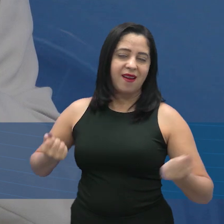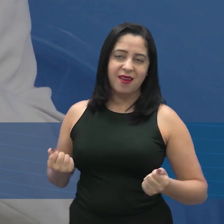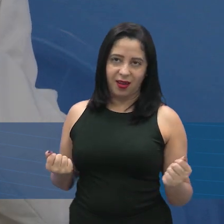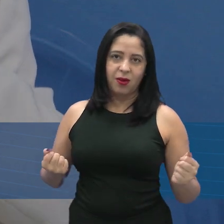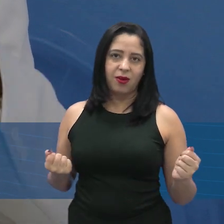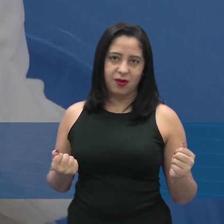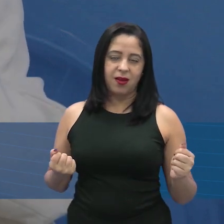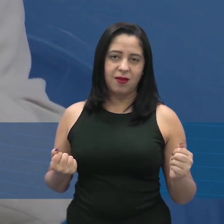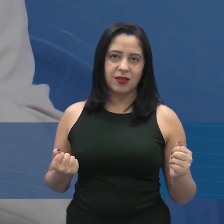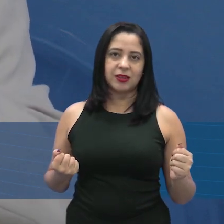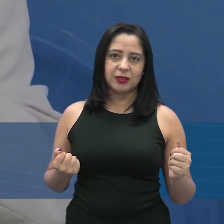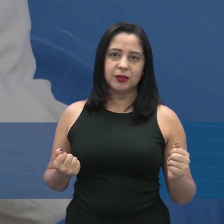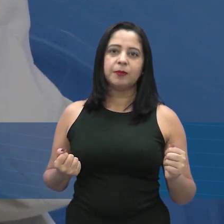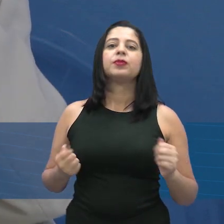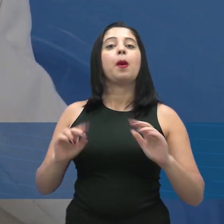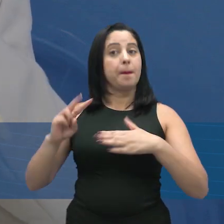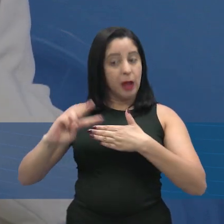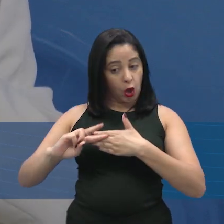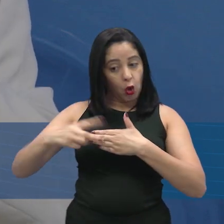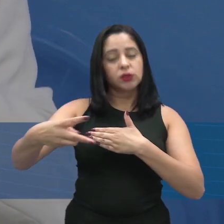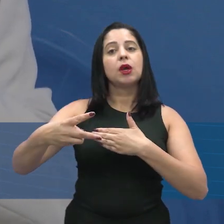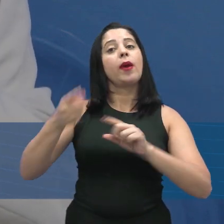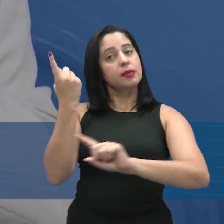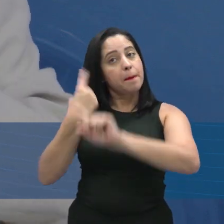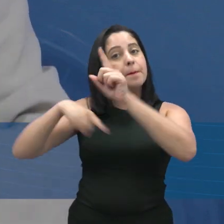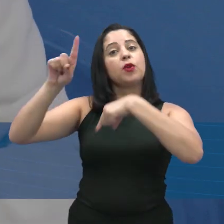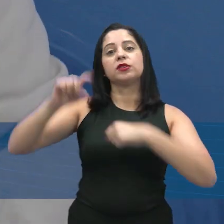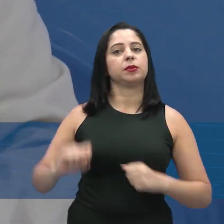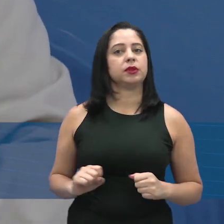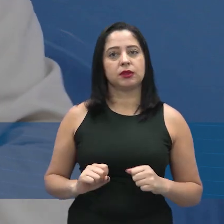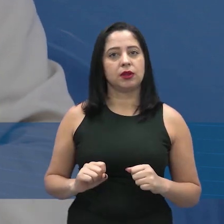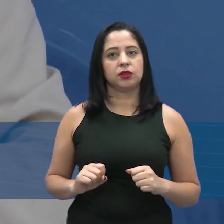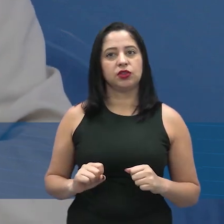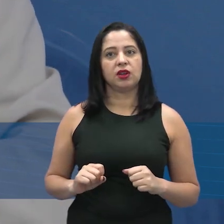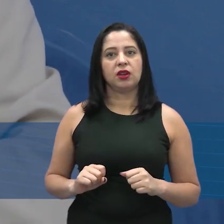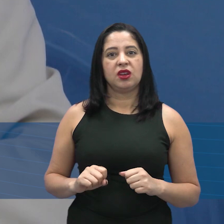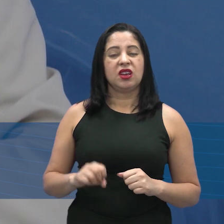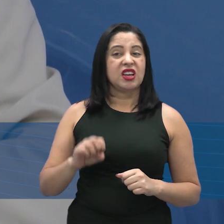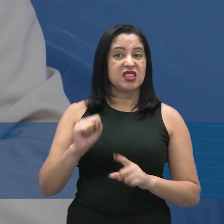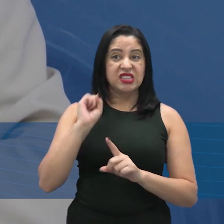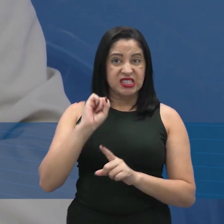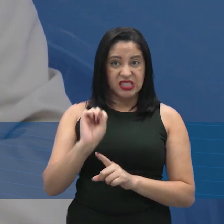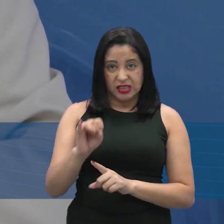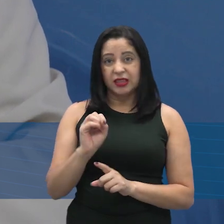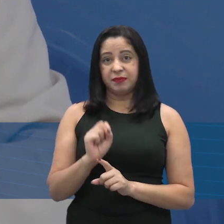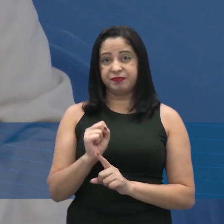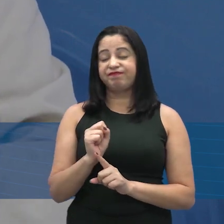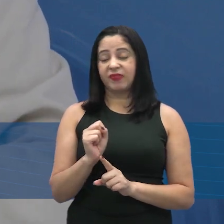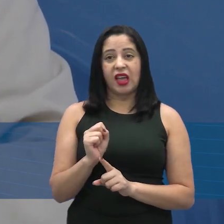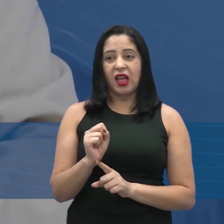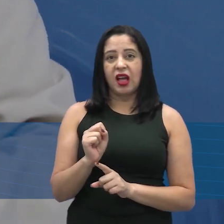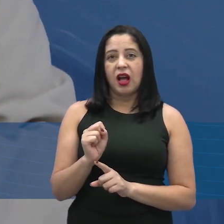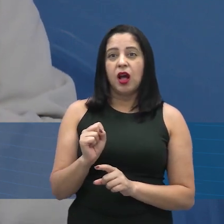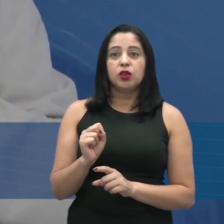de vida. E isso sim, isso é consequência da prosperidade. Não há como eu ter qualidade de vida numa sociedade, não há como